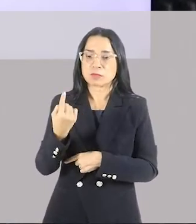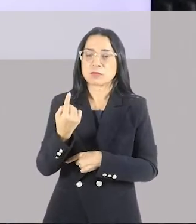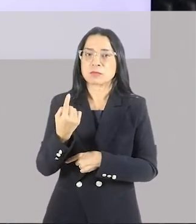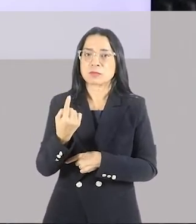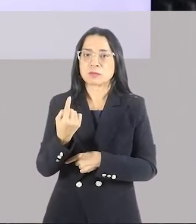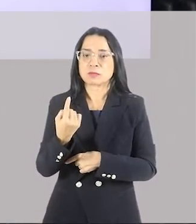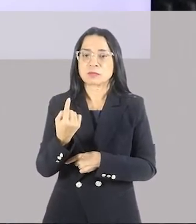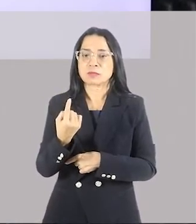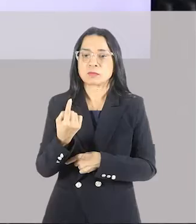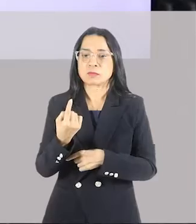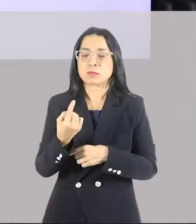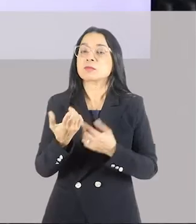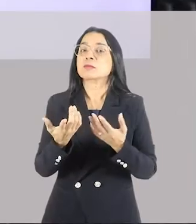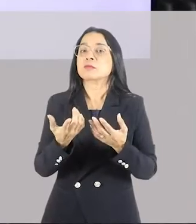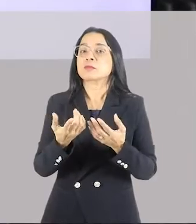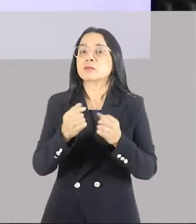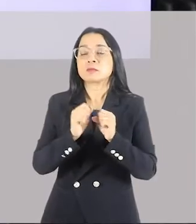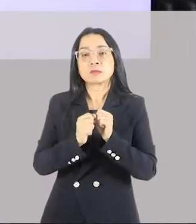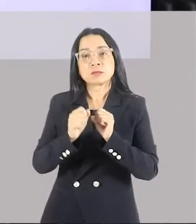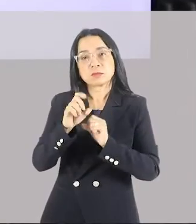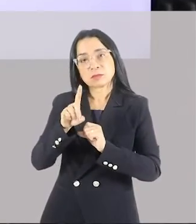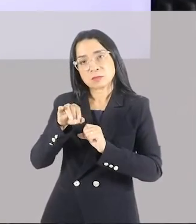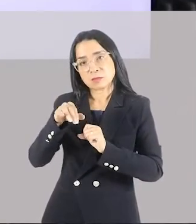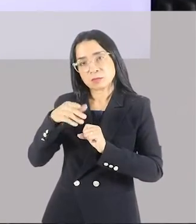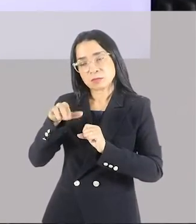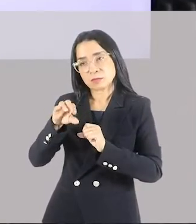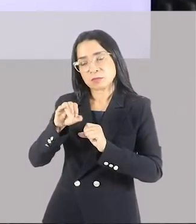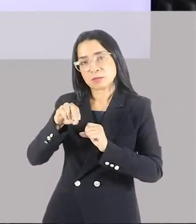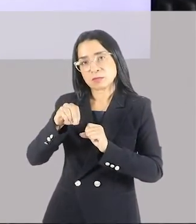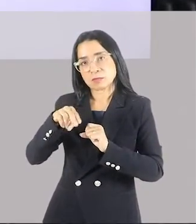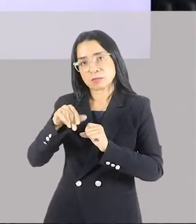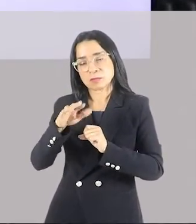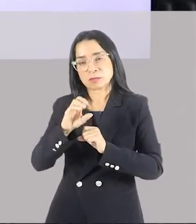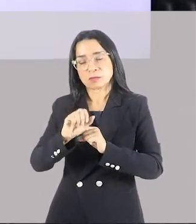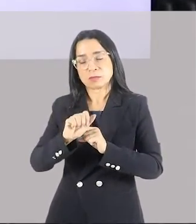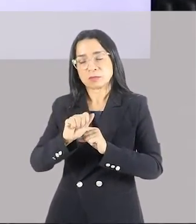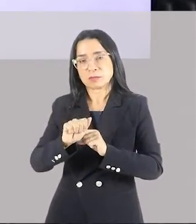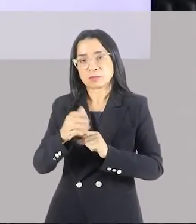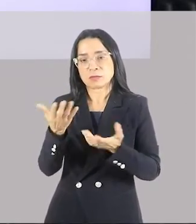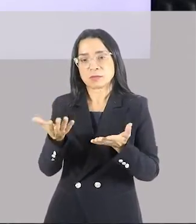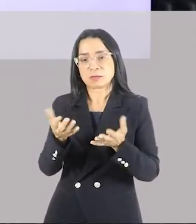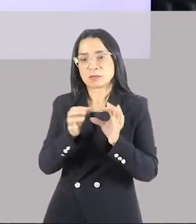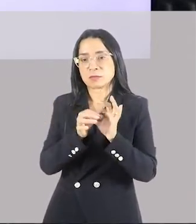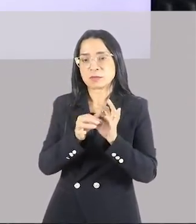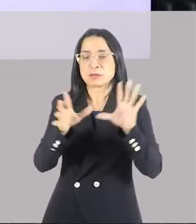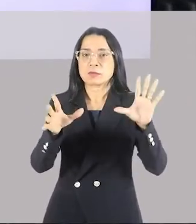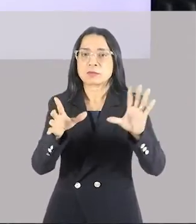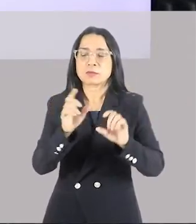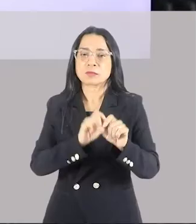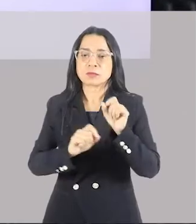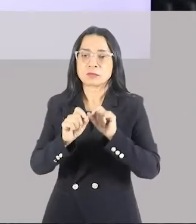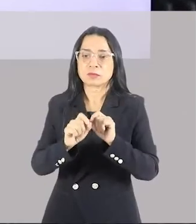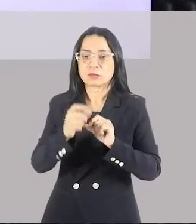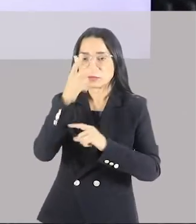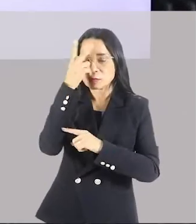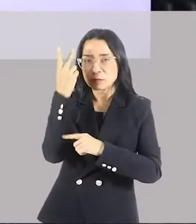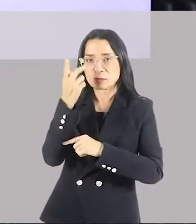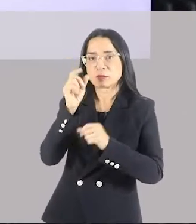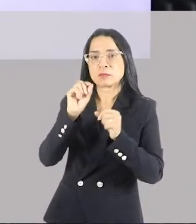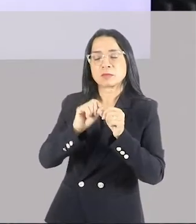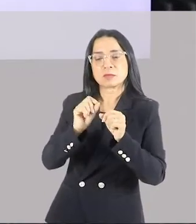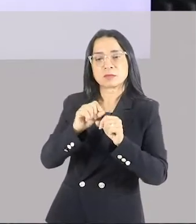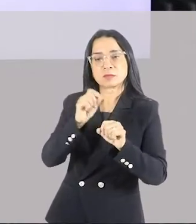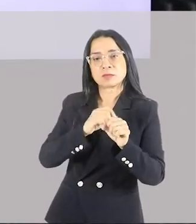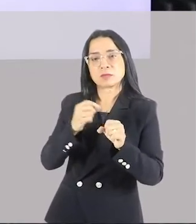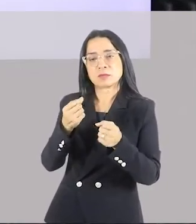unilateral, discricionária da administração pública em permitir, em autorizar ou não que alguém execute esse